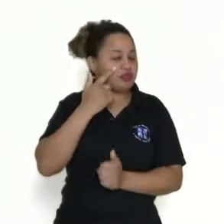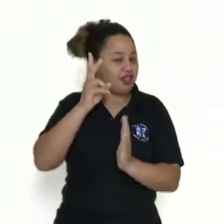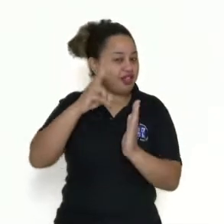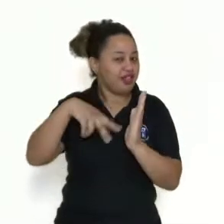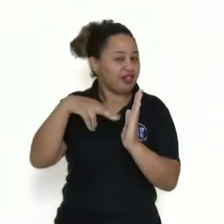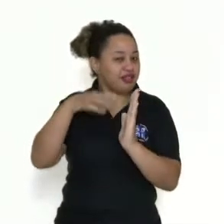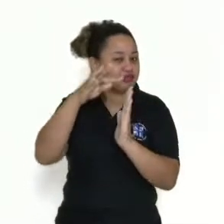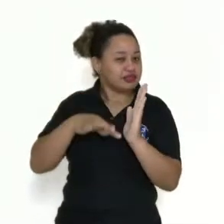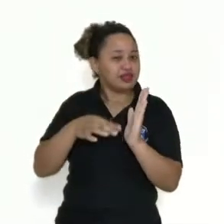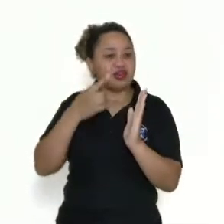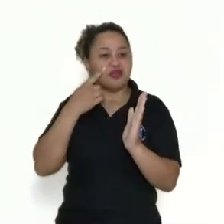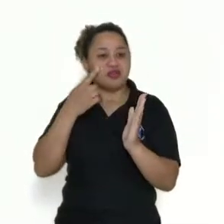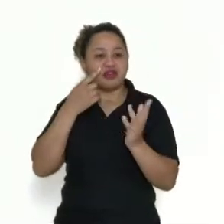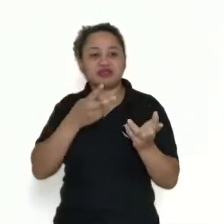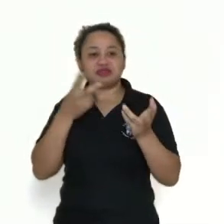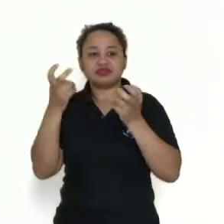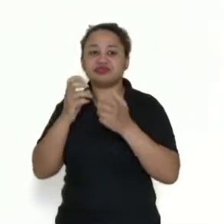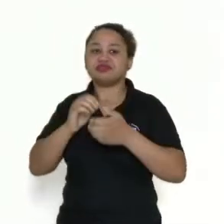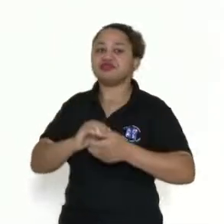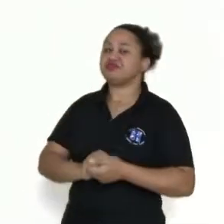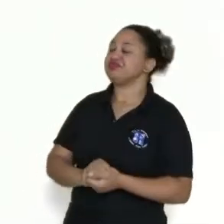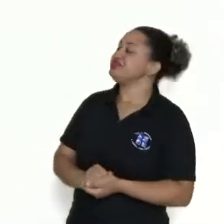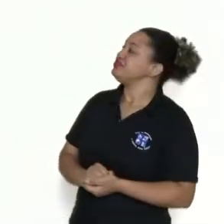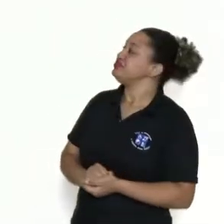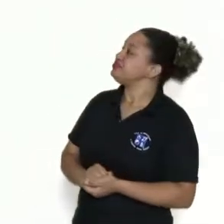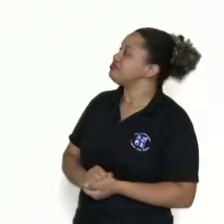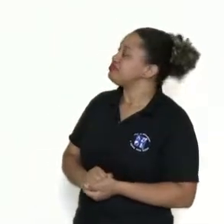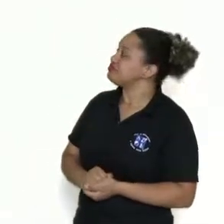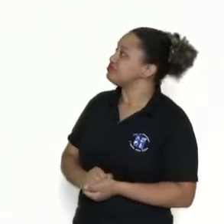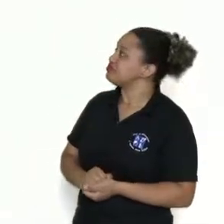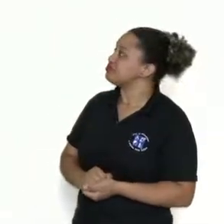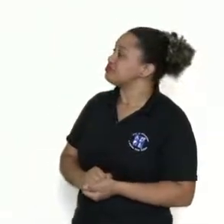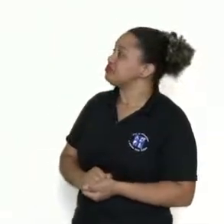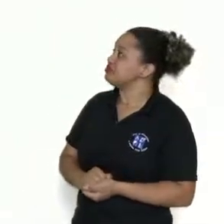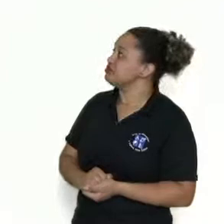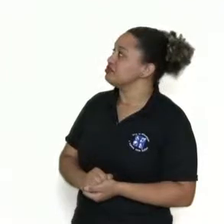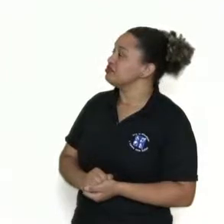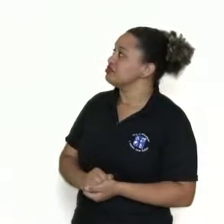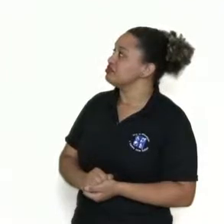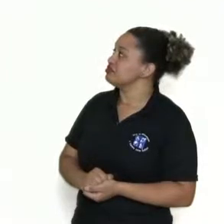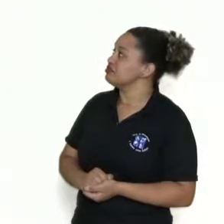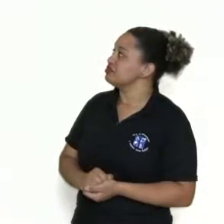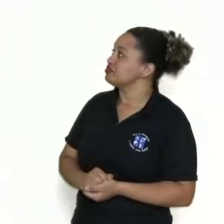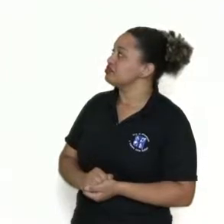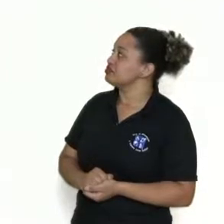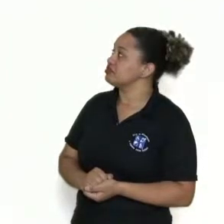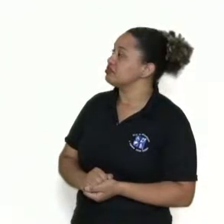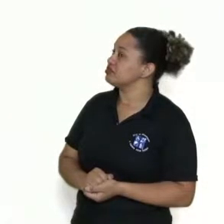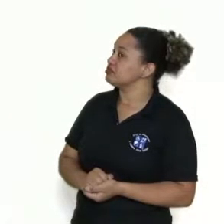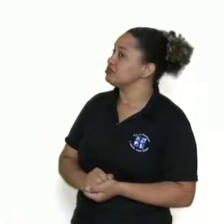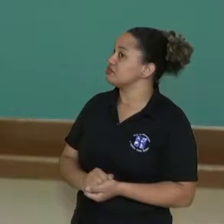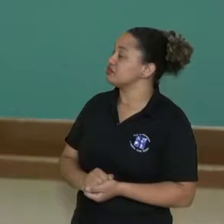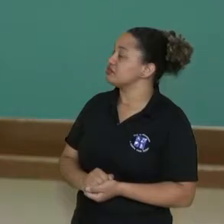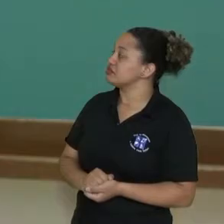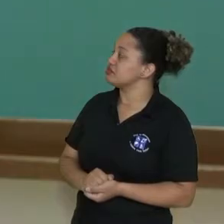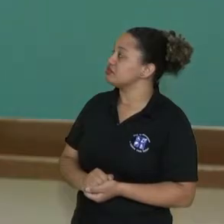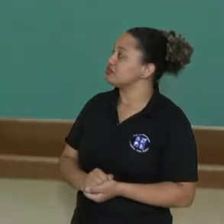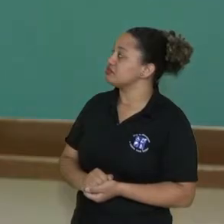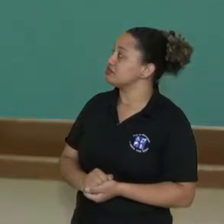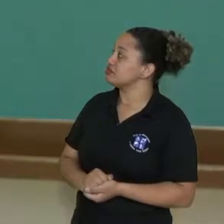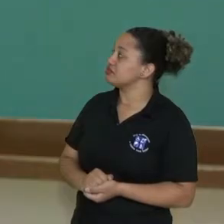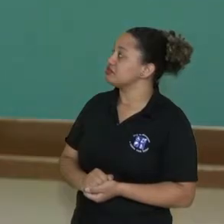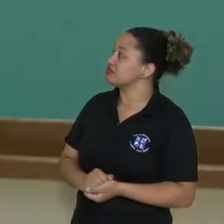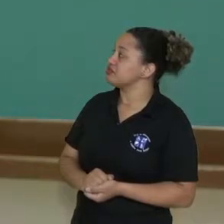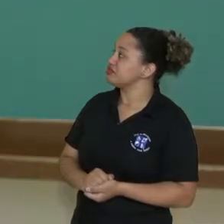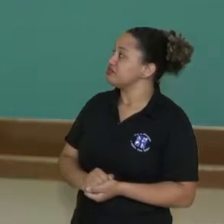uma grande quantidade de ureia, que é muito rica em nitrogênio. A ureia é um composto nitrogenado, então rica em nitrogênio,